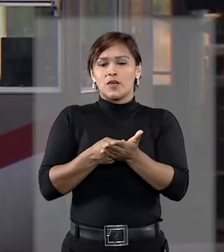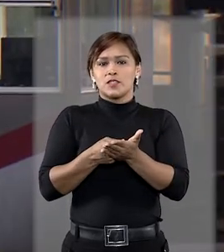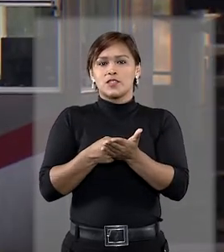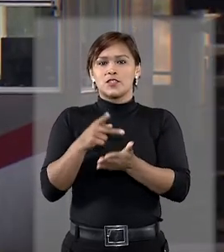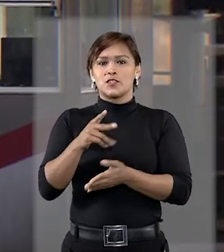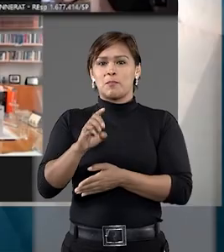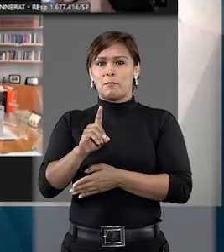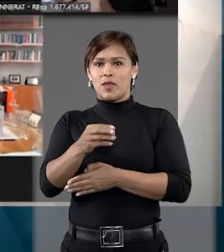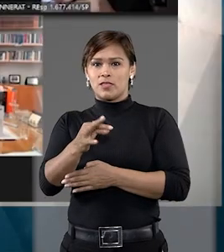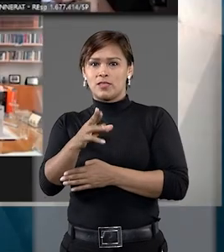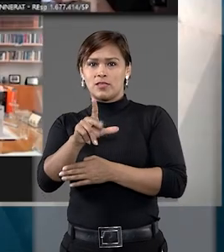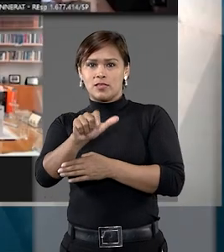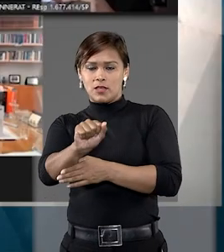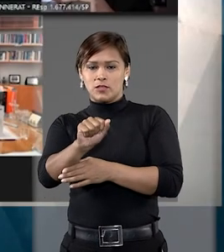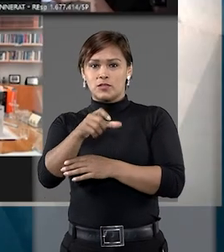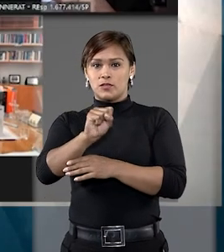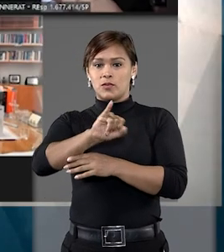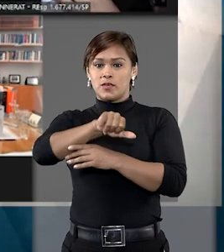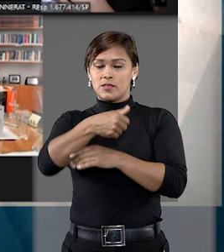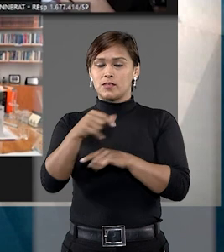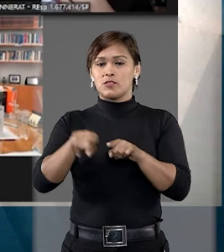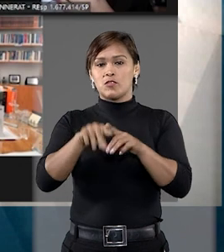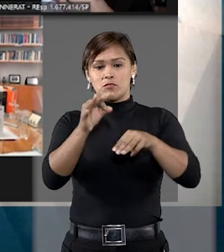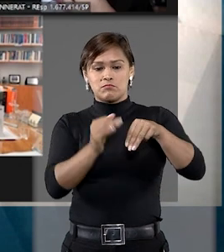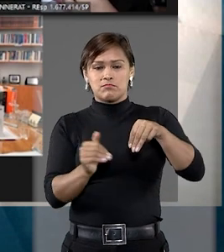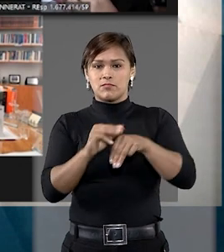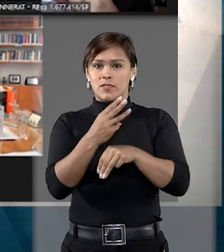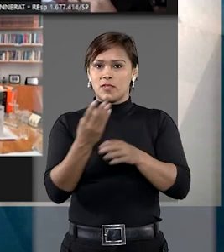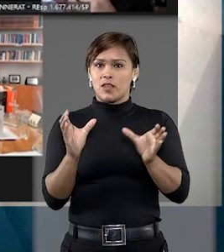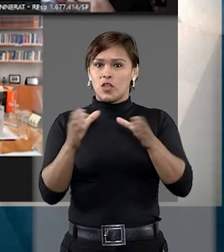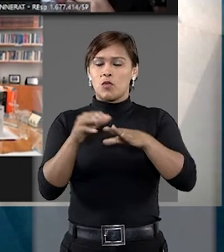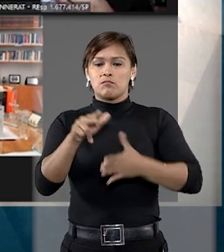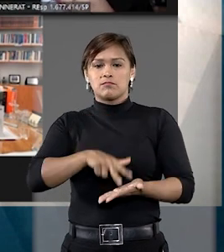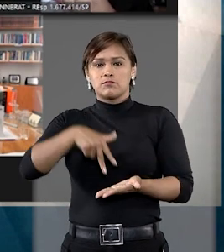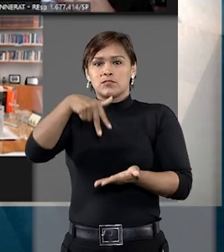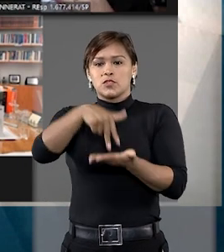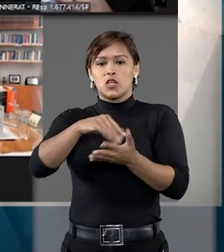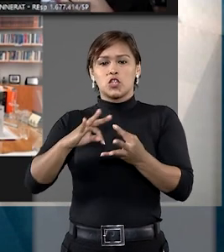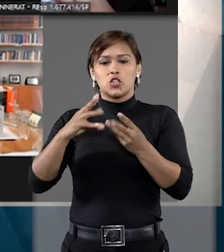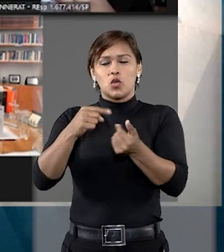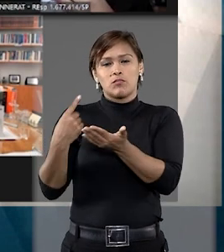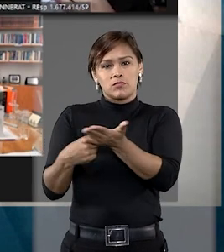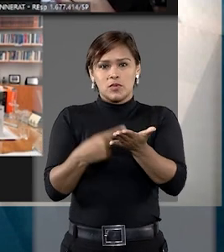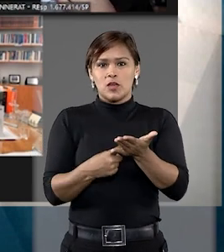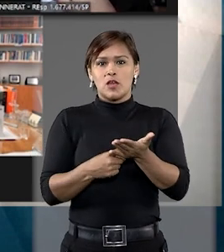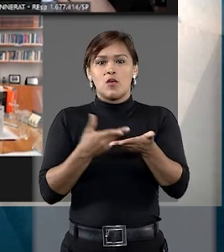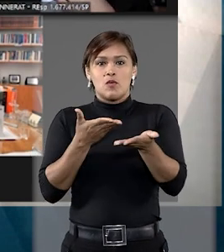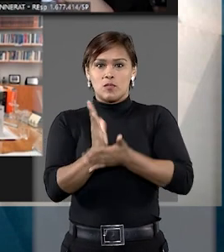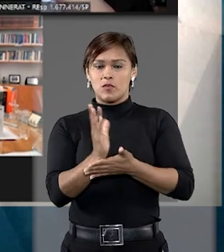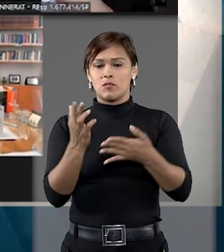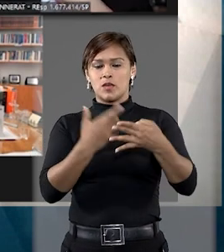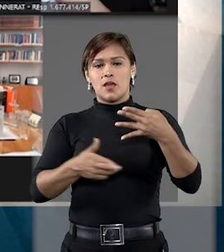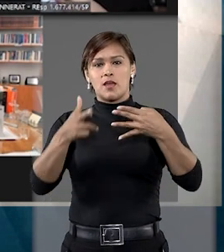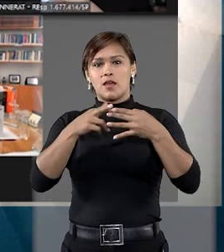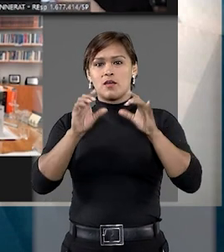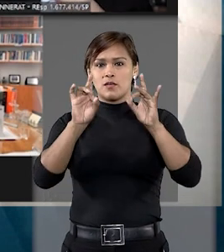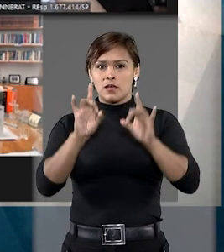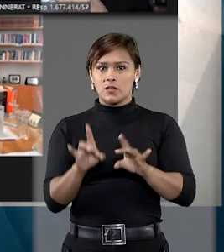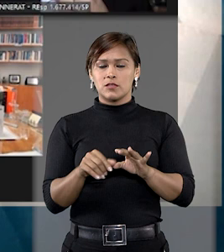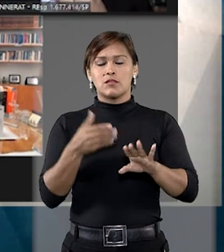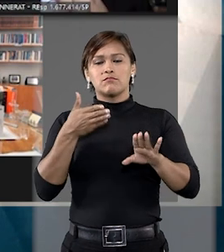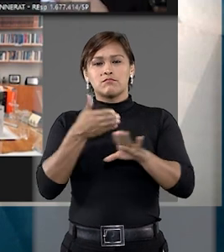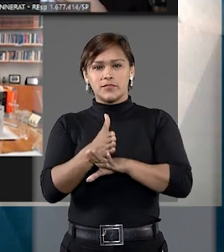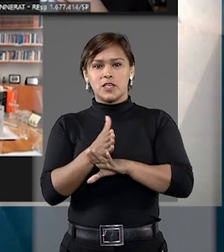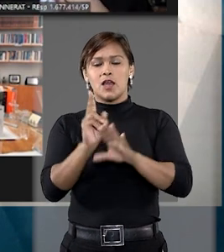de pedágio. No STJ, os ministros da terceira turma mantiveram por unanimidade o provimento do recurso especial em